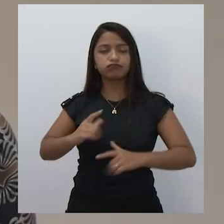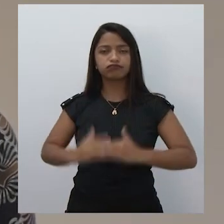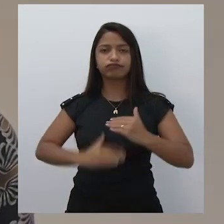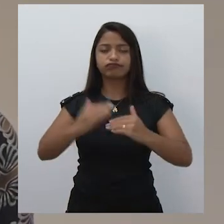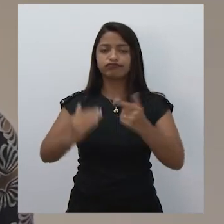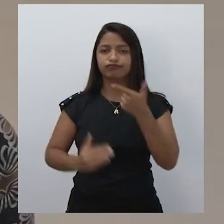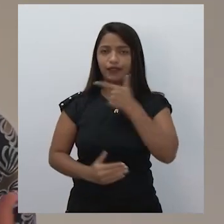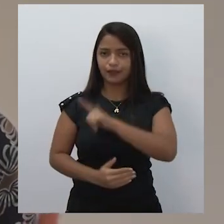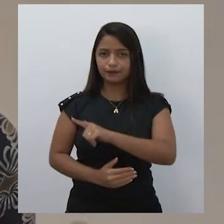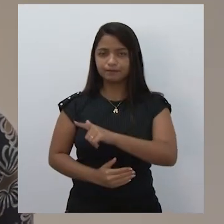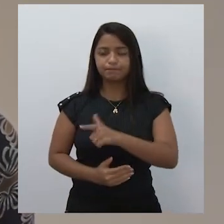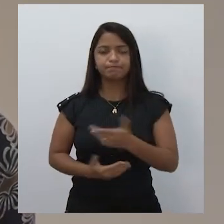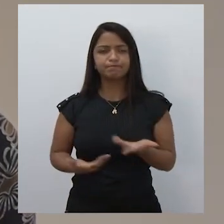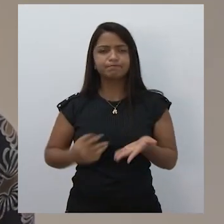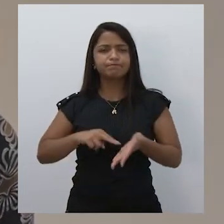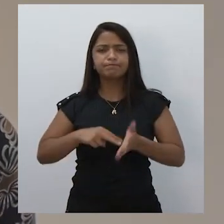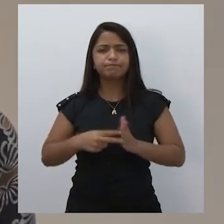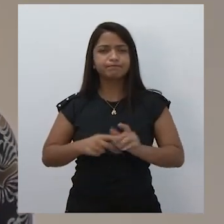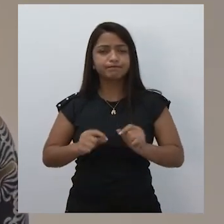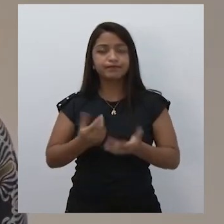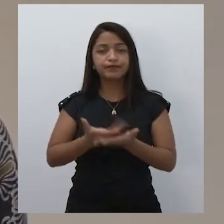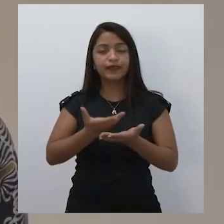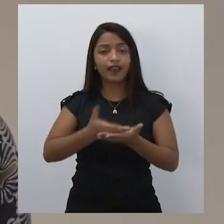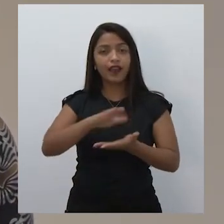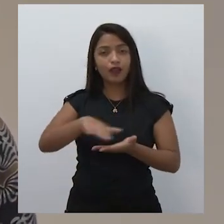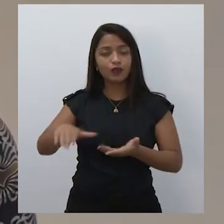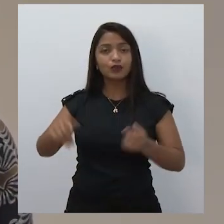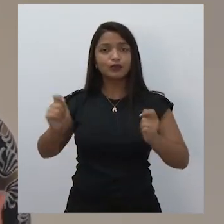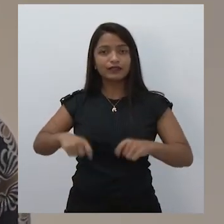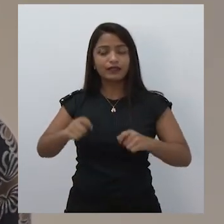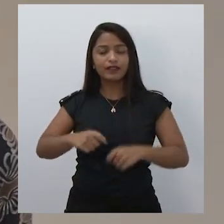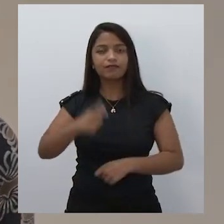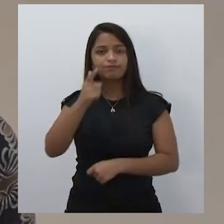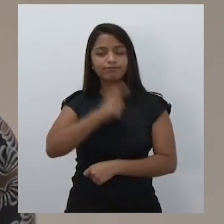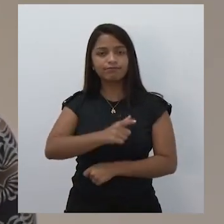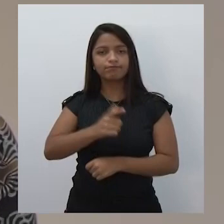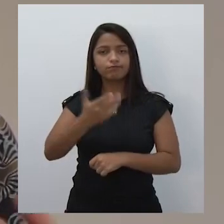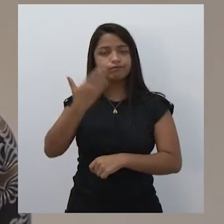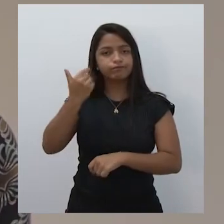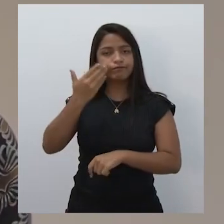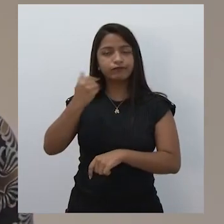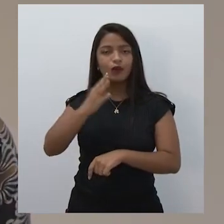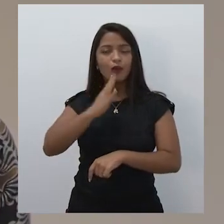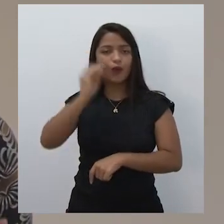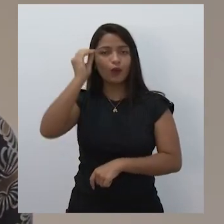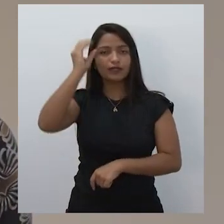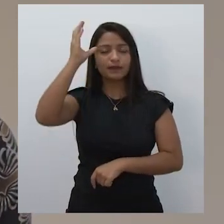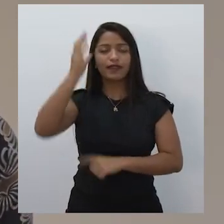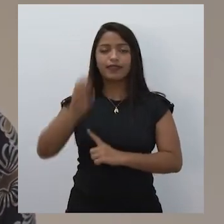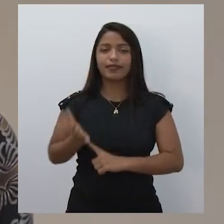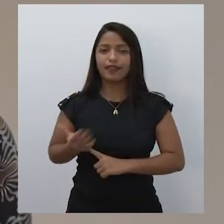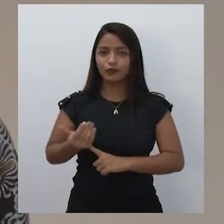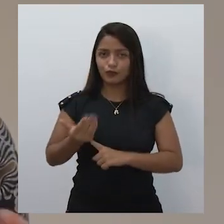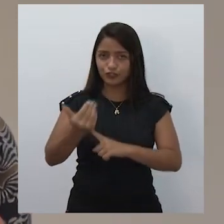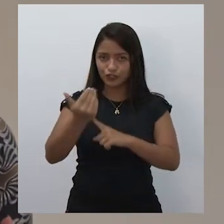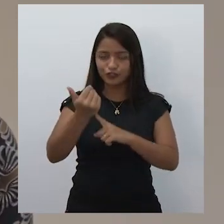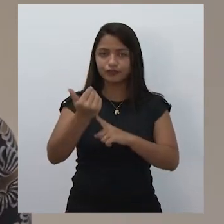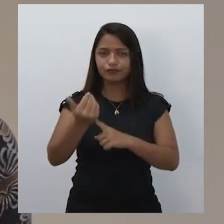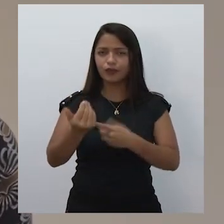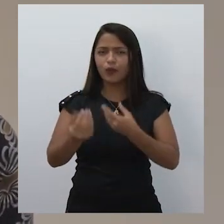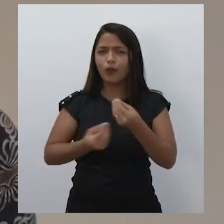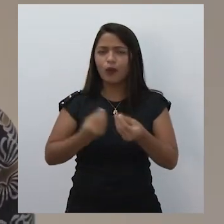capacidade dos alunos desenvolverem um conhecimento sobre esse mundo da tecnologia, como é que